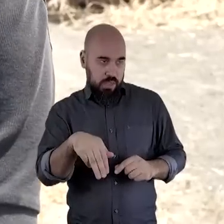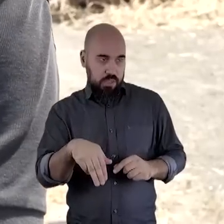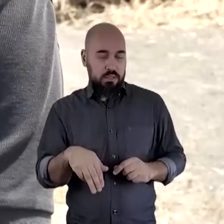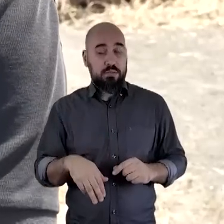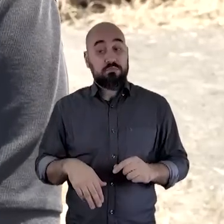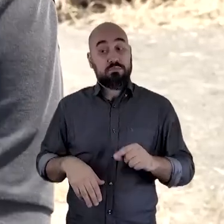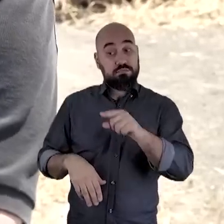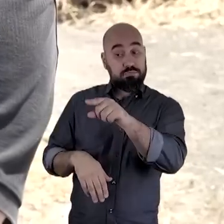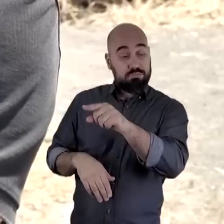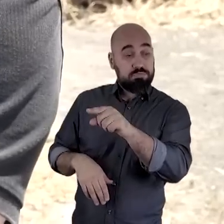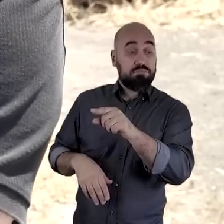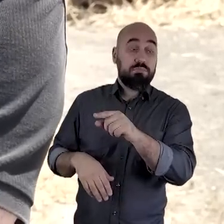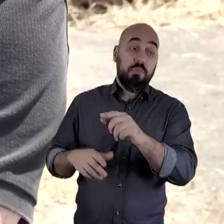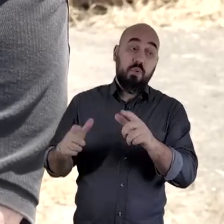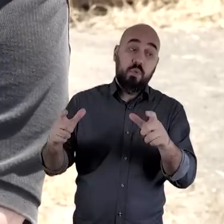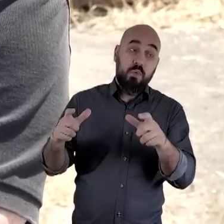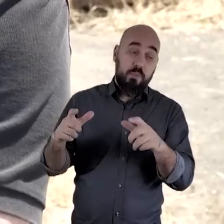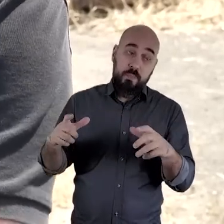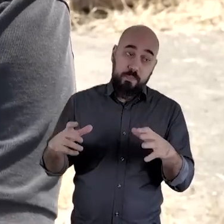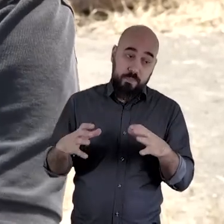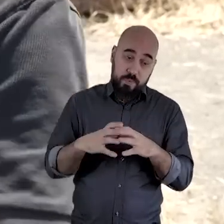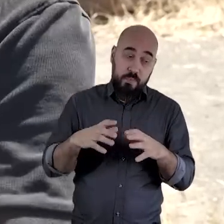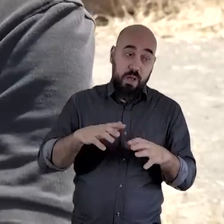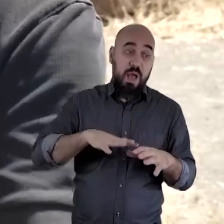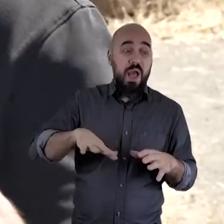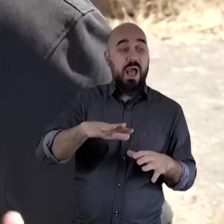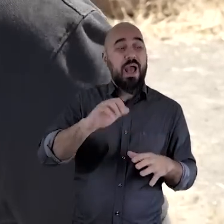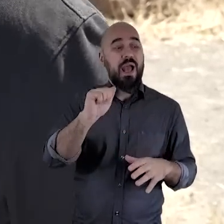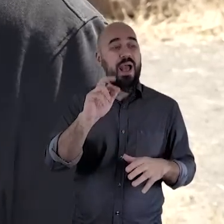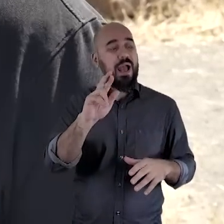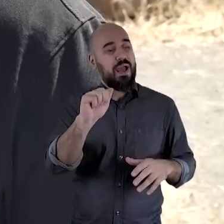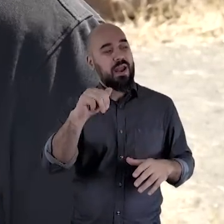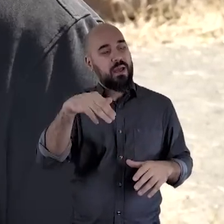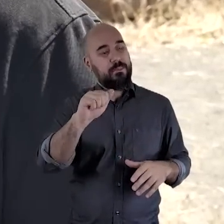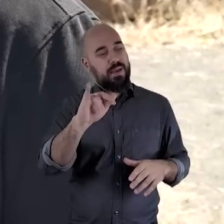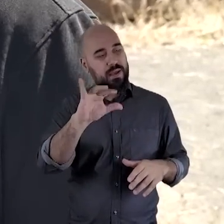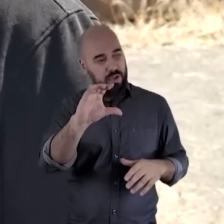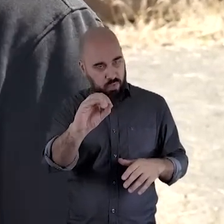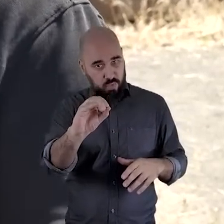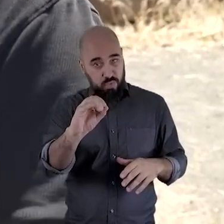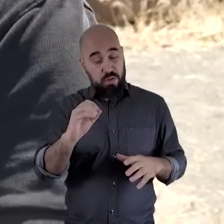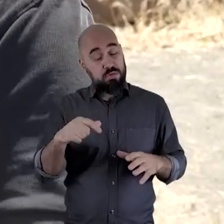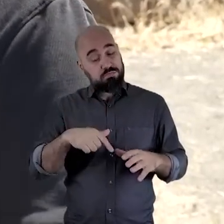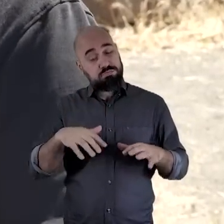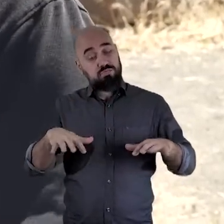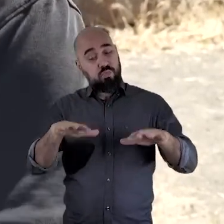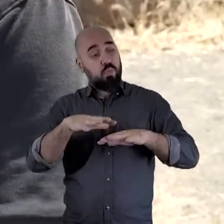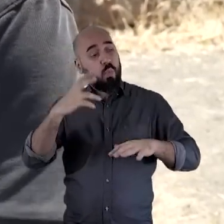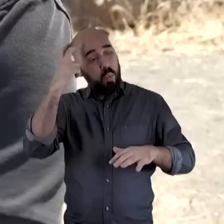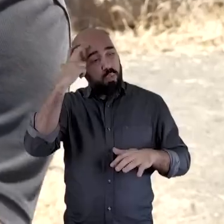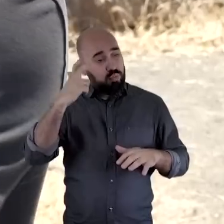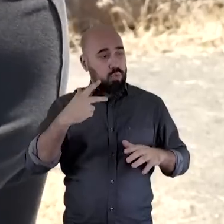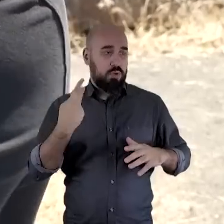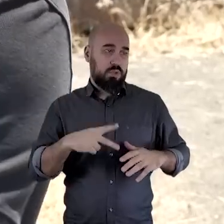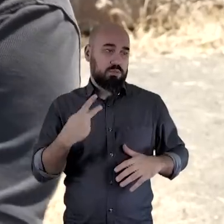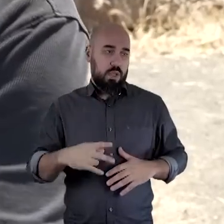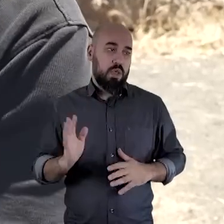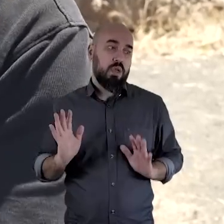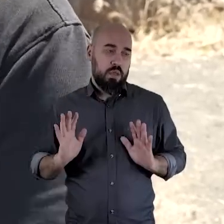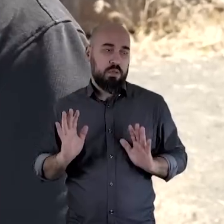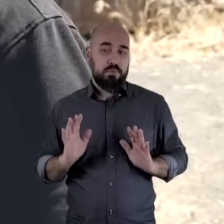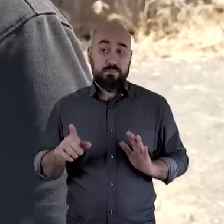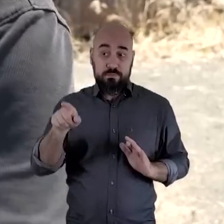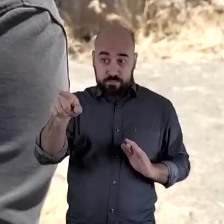distância. Em Harã era o centro da cultura aramaica e aqui também faz parte da cultura